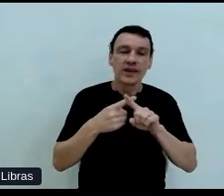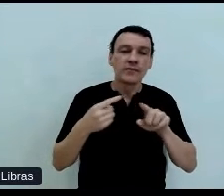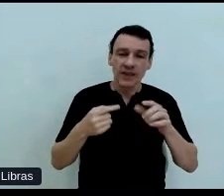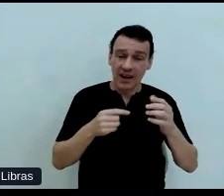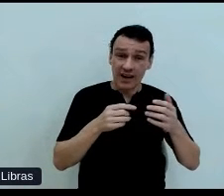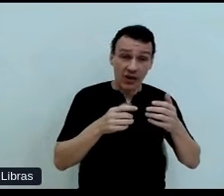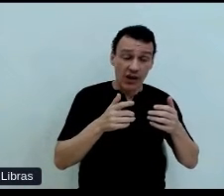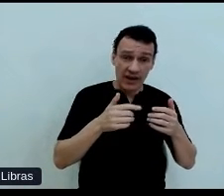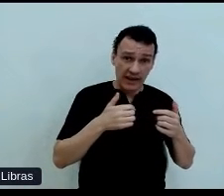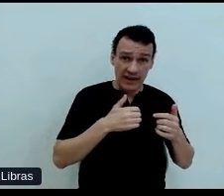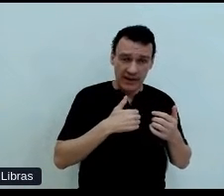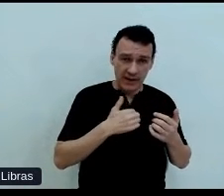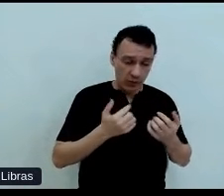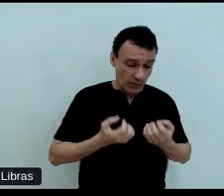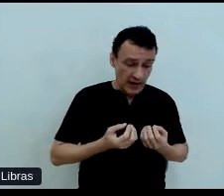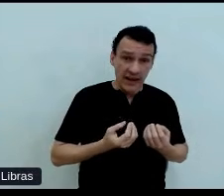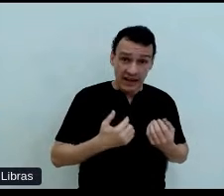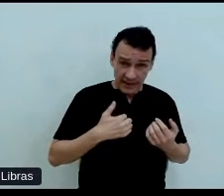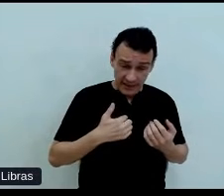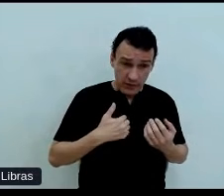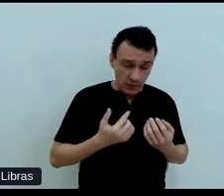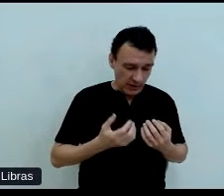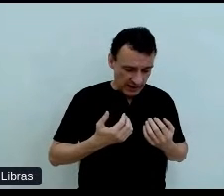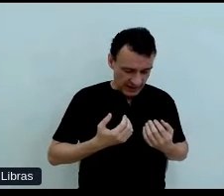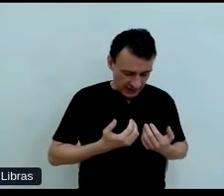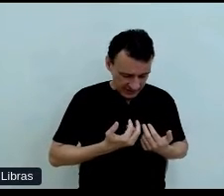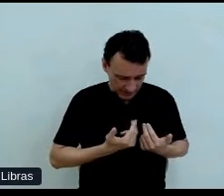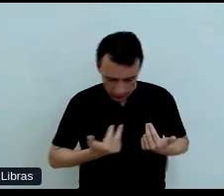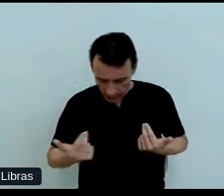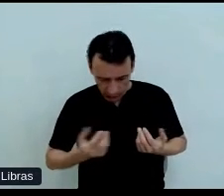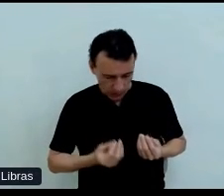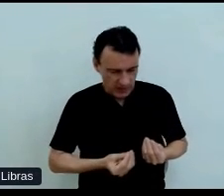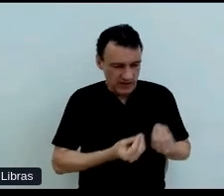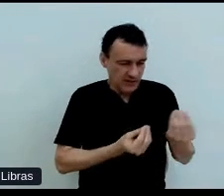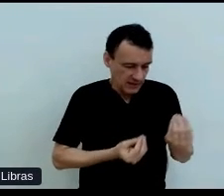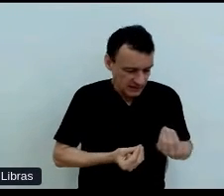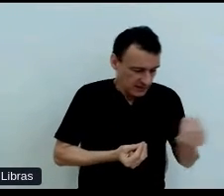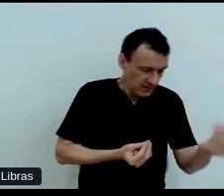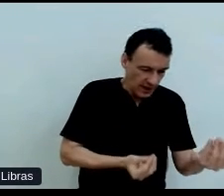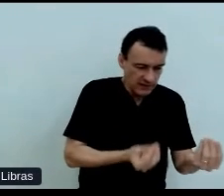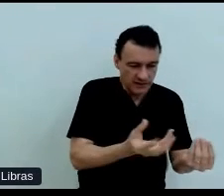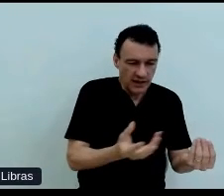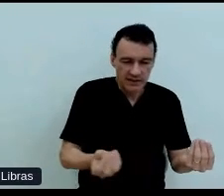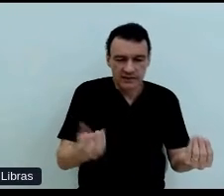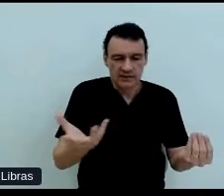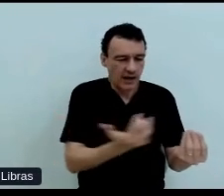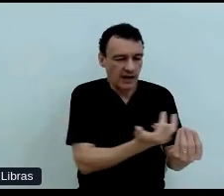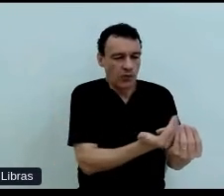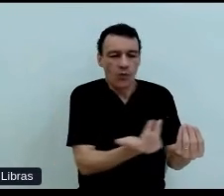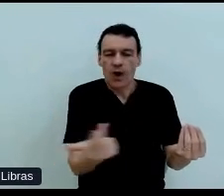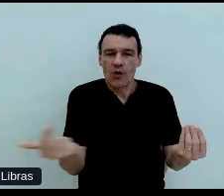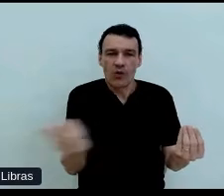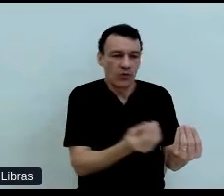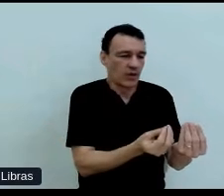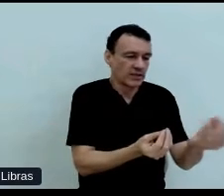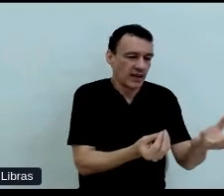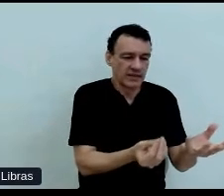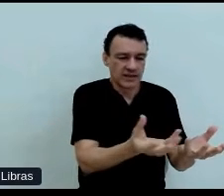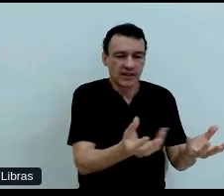jogo. Então, que situação é uma situação mais justa? Qual é o ponto de partida em que todas as pessoas,